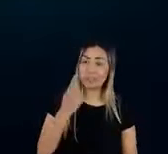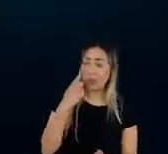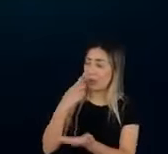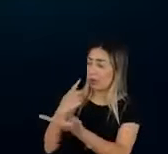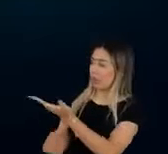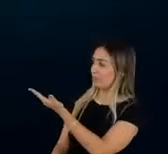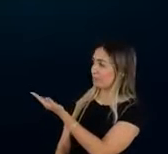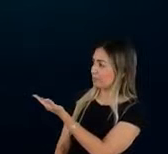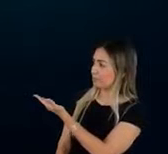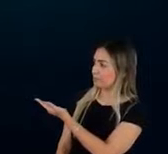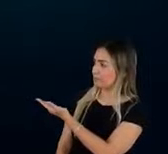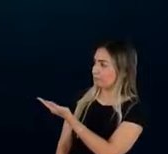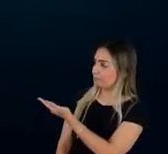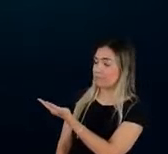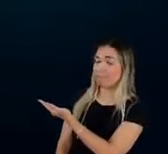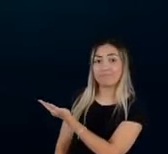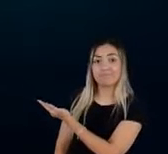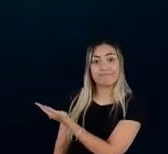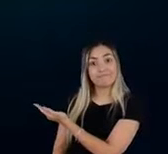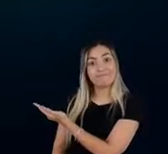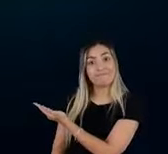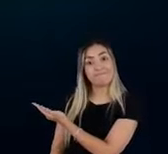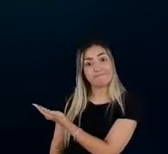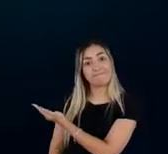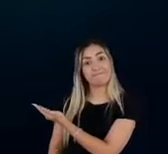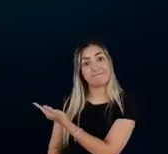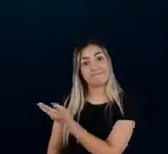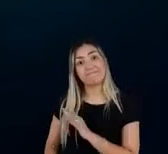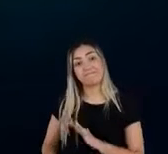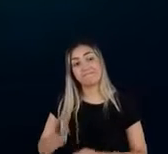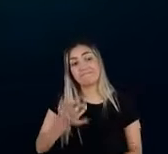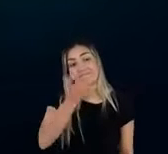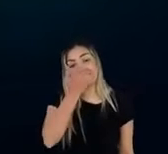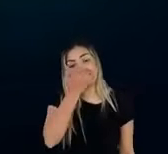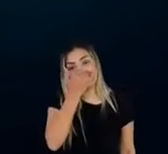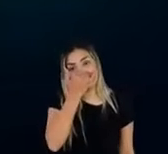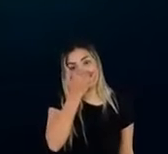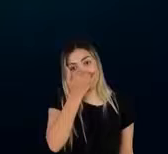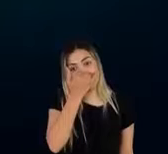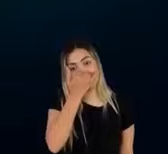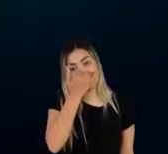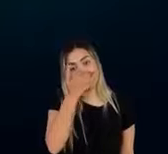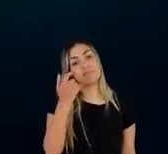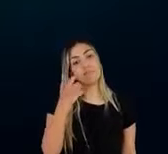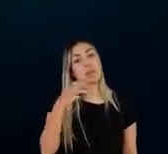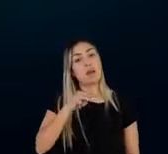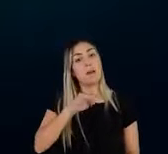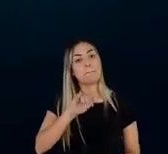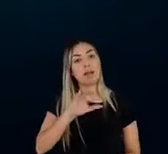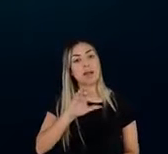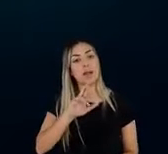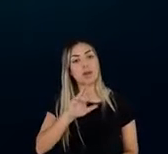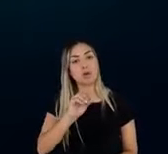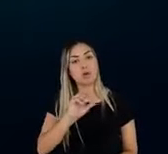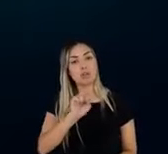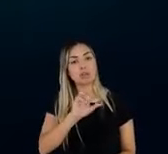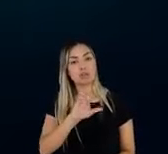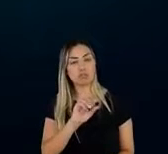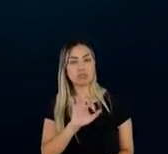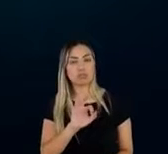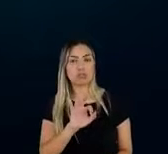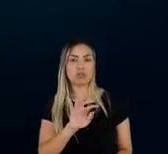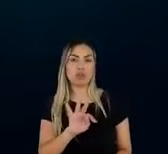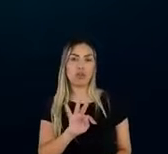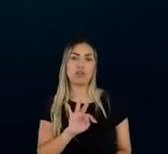a frase dele e realmente né você fosse ou da Microsoft o senhor sofre tá instalado em todos os pcn's do planeta Ou pelo